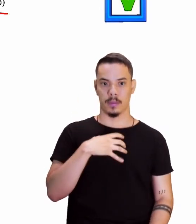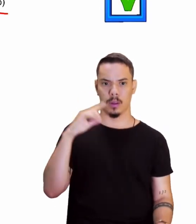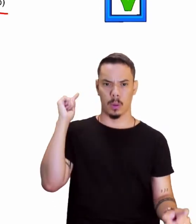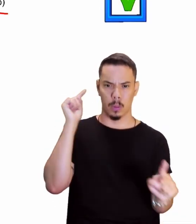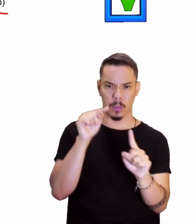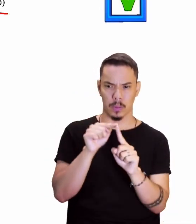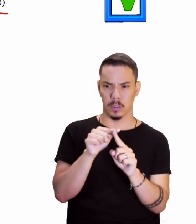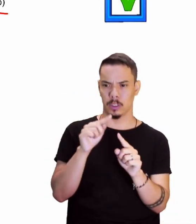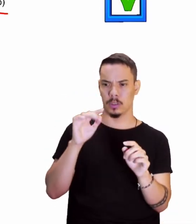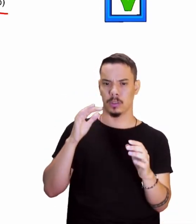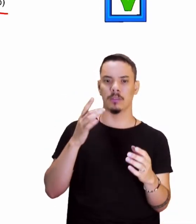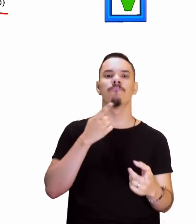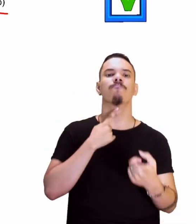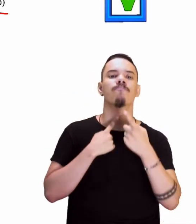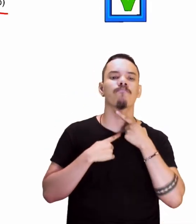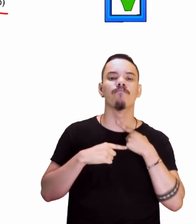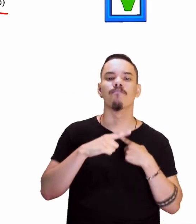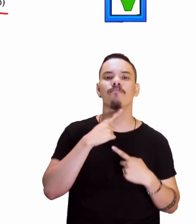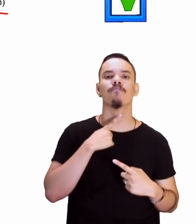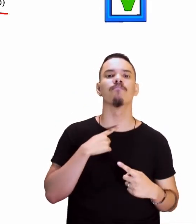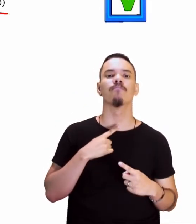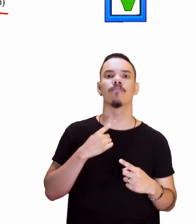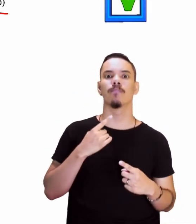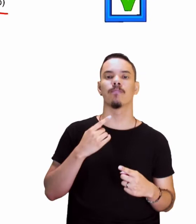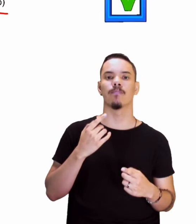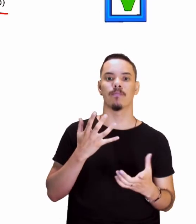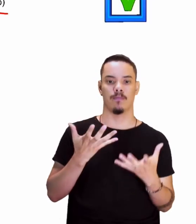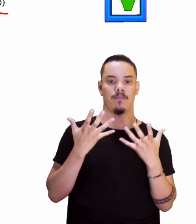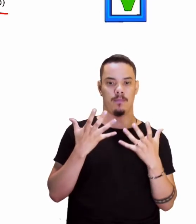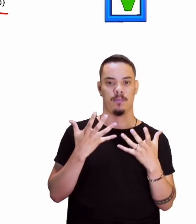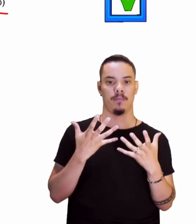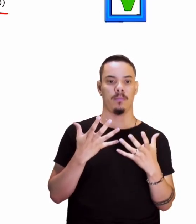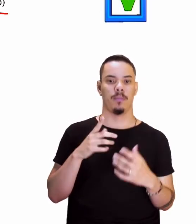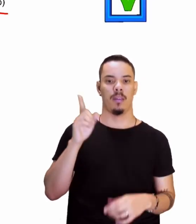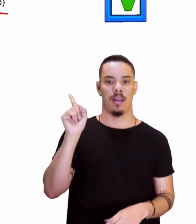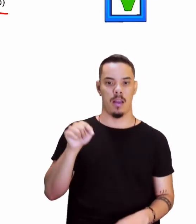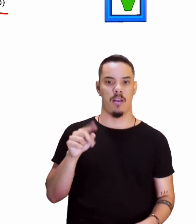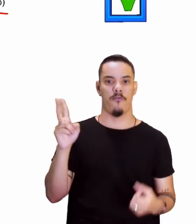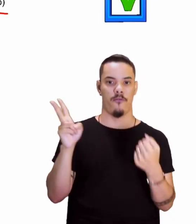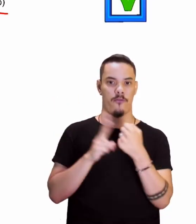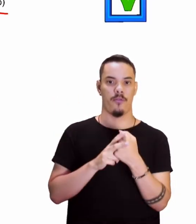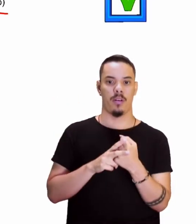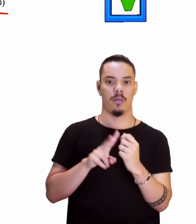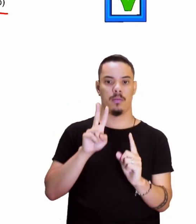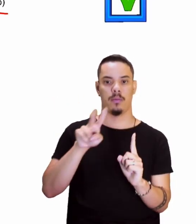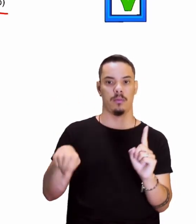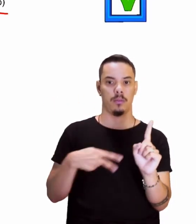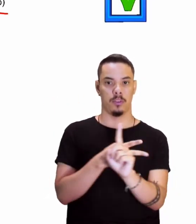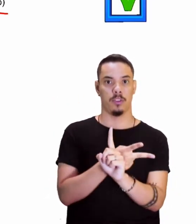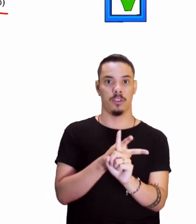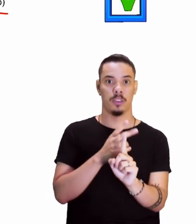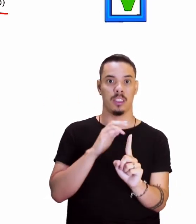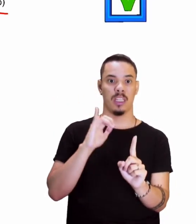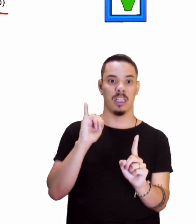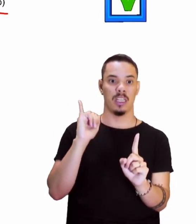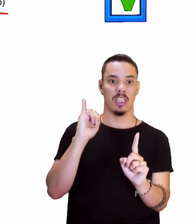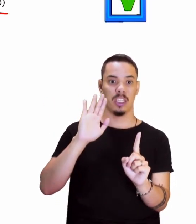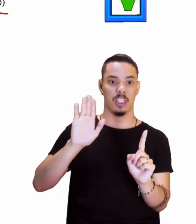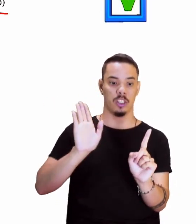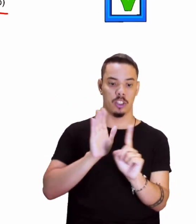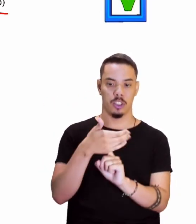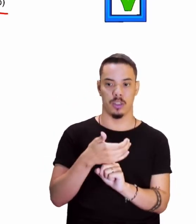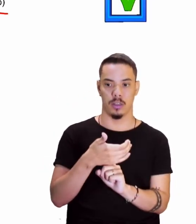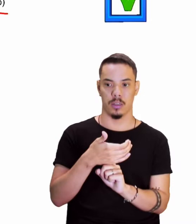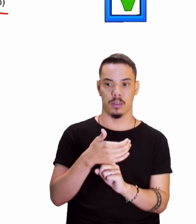almejar, desejar, ele vai ser verbo transitivo indireto. Se é indireto,